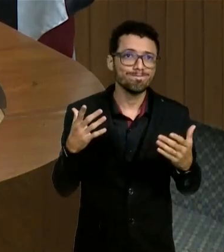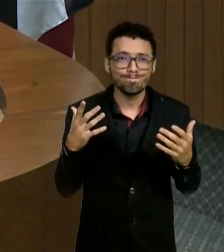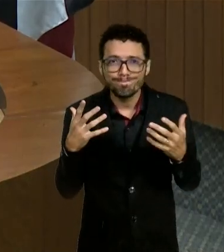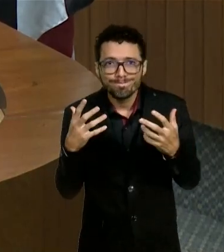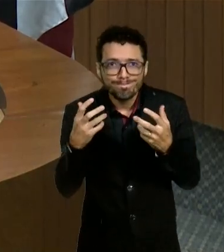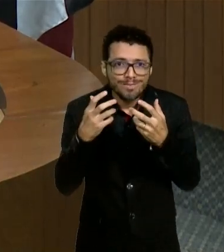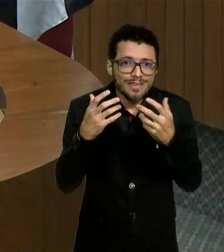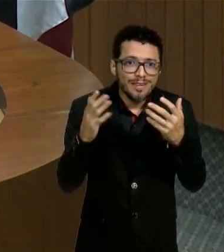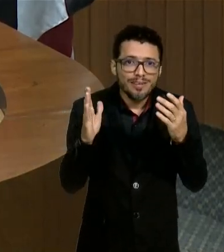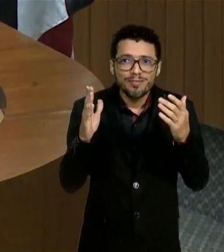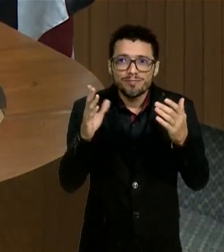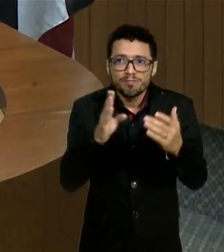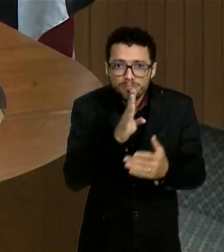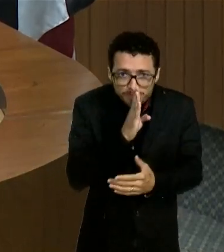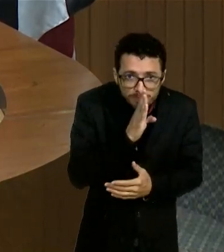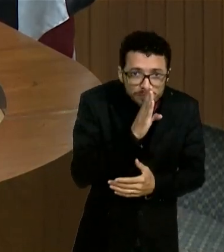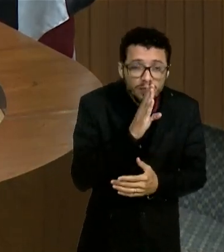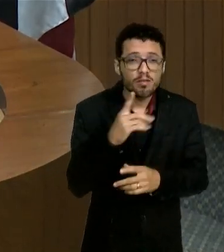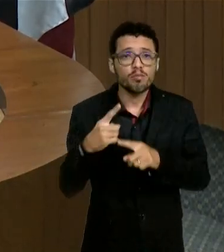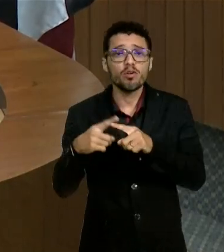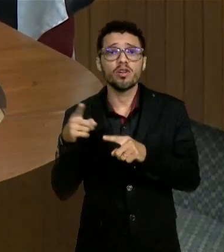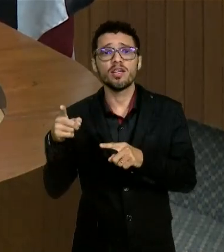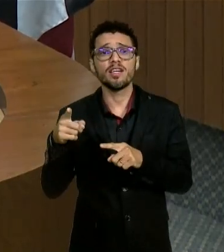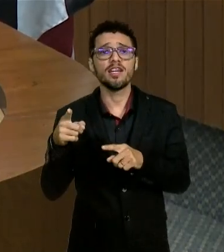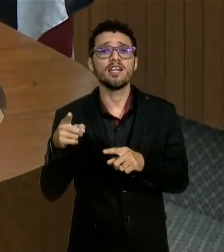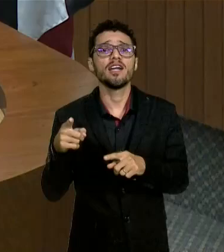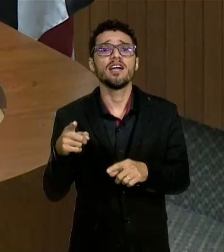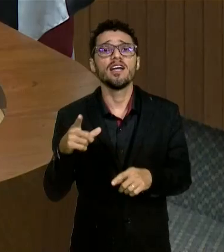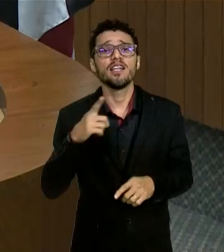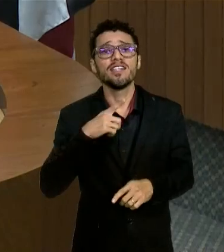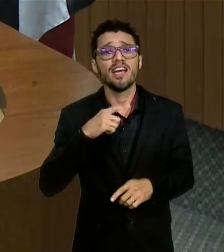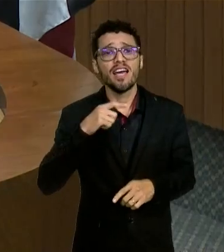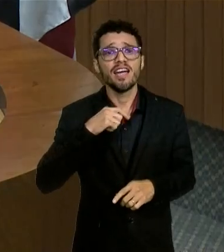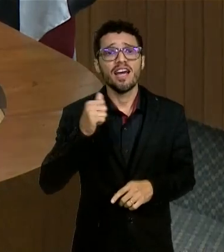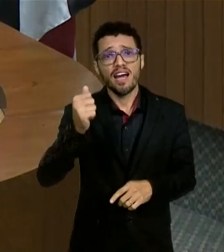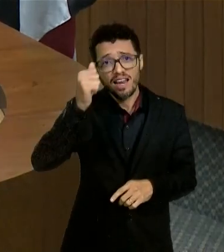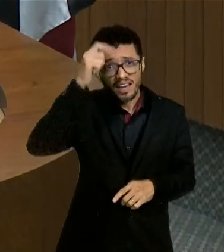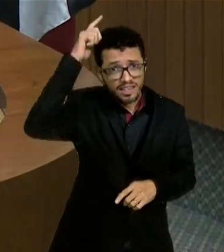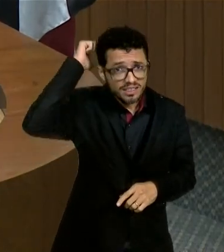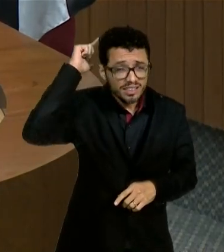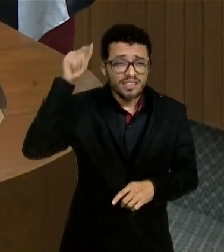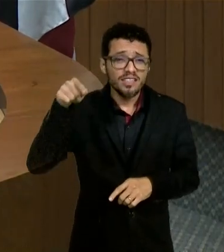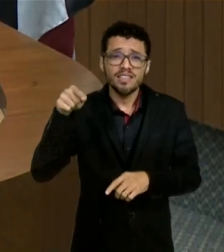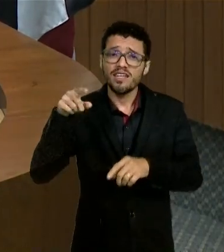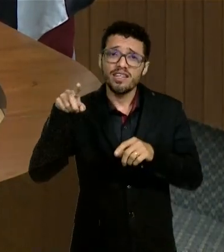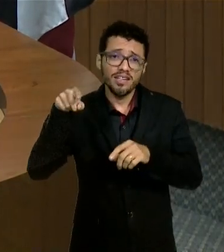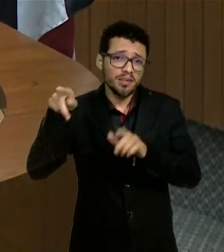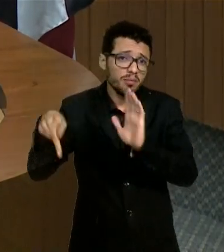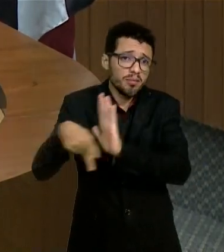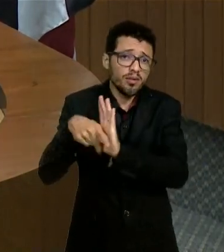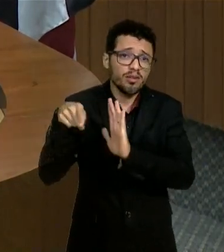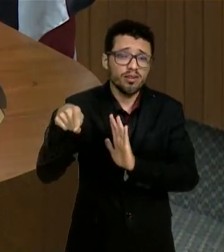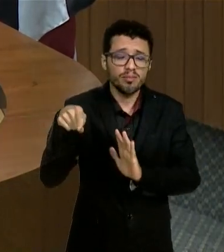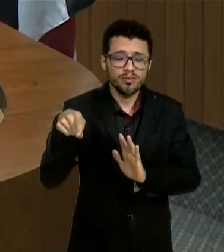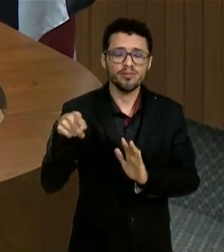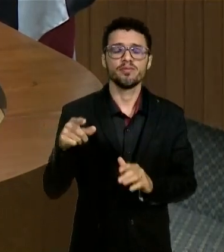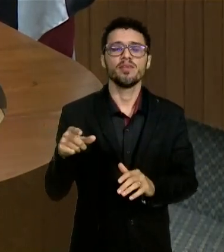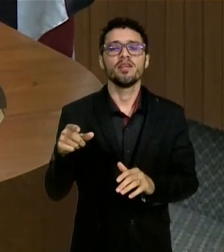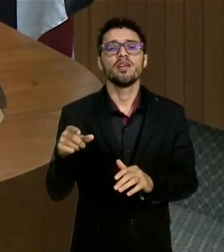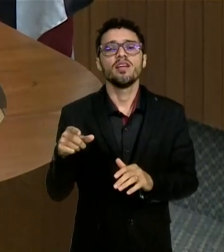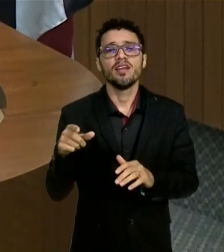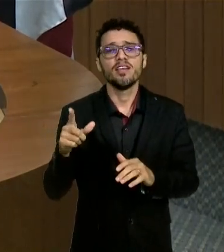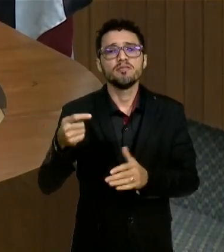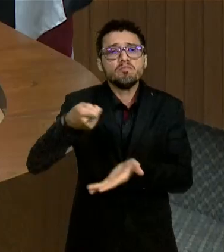Mikau falou muito bem aqui na tribuna. Criou-se um instituto inovador no direito internacional, que